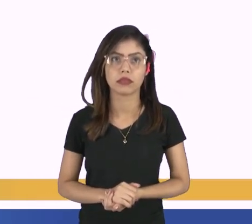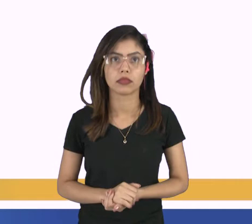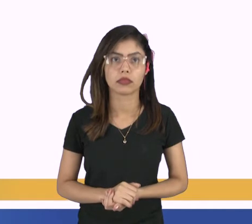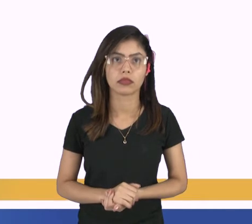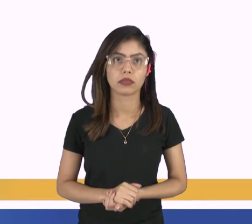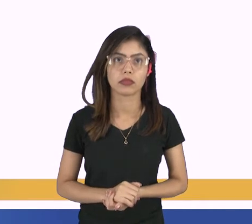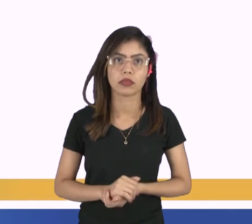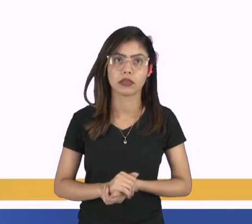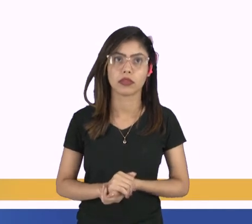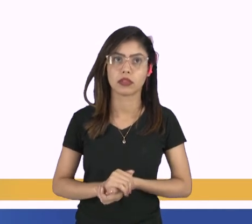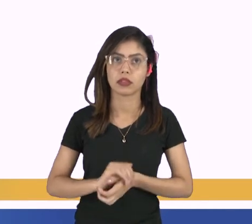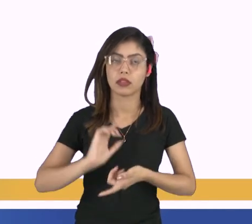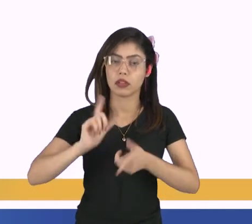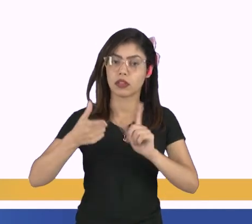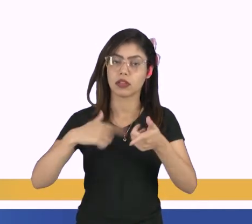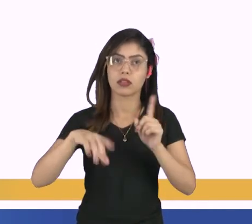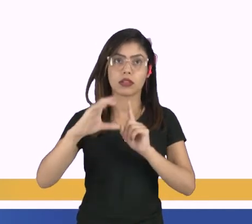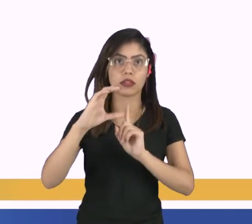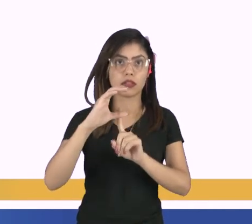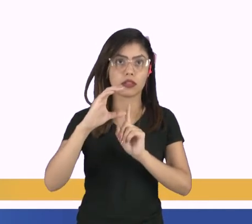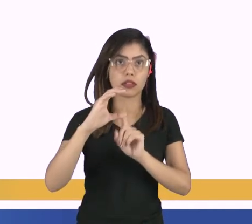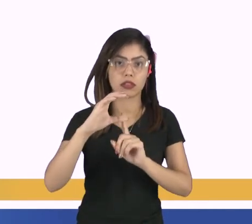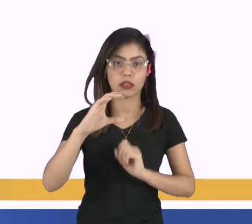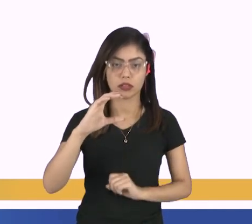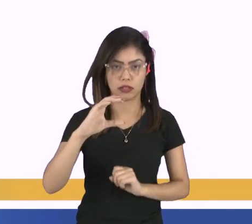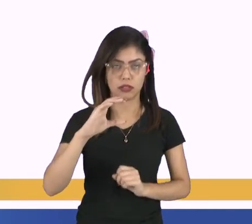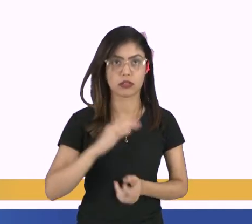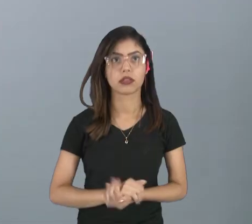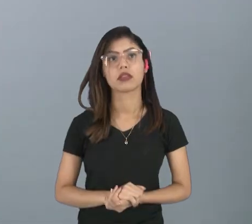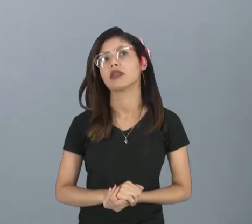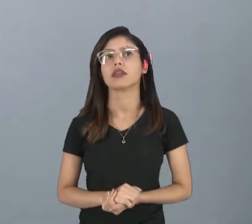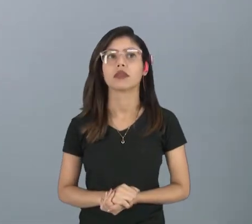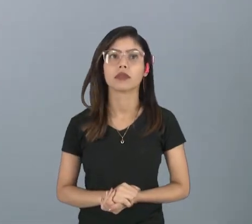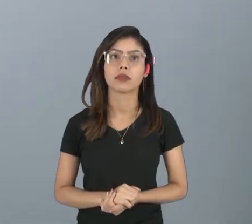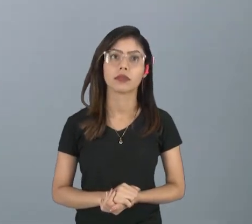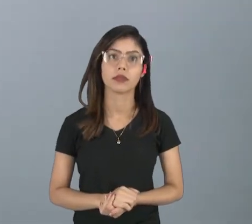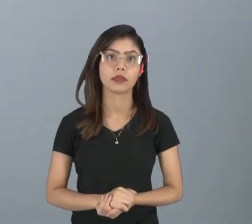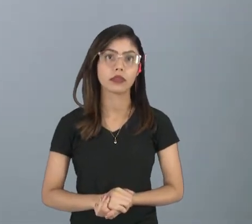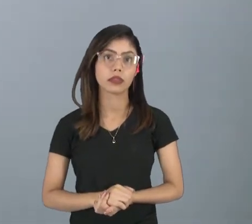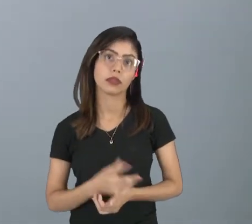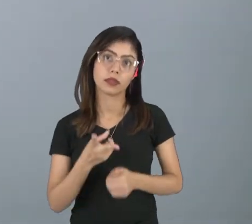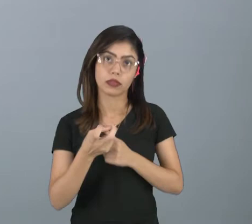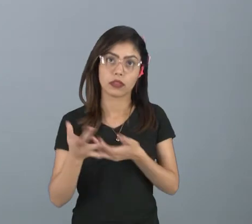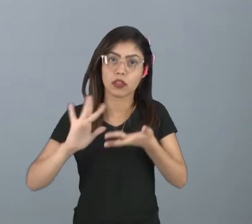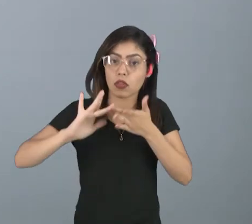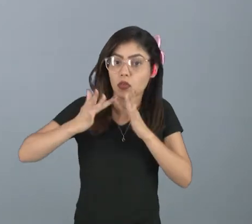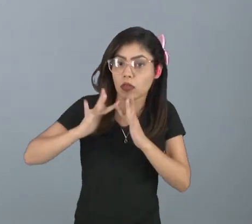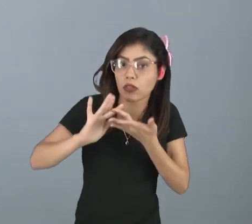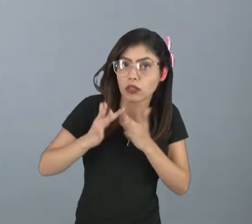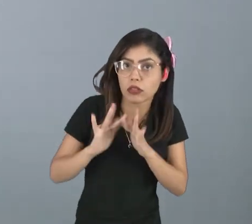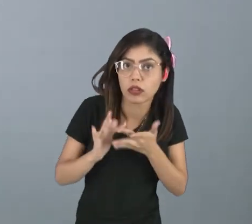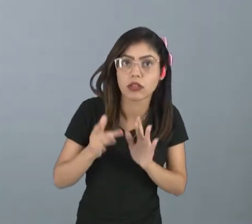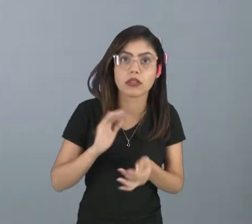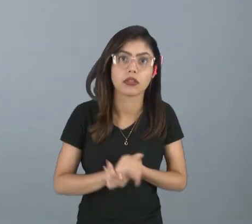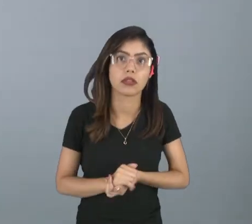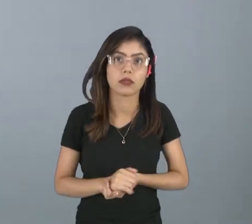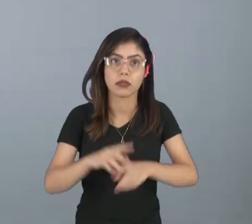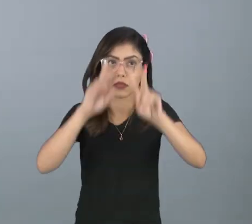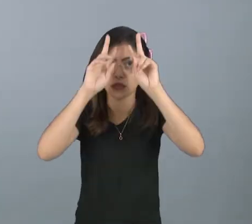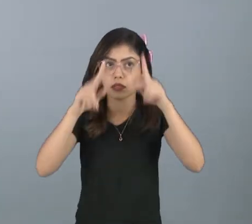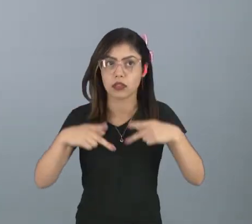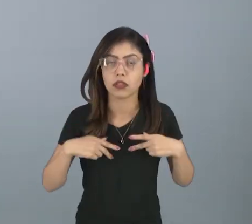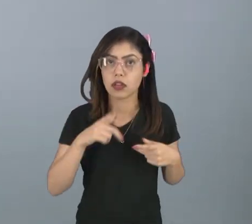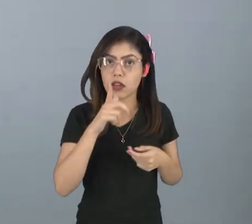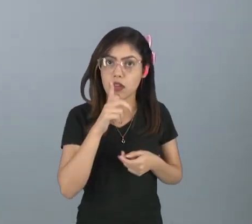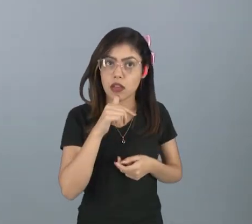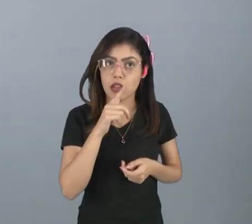Nesse caso, gente, o problema aí vai ser a esquistossomose, tá? A esquistossomose, ela é contraída, né, pelo contato dos seres humanos